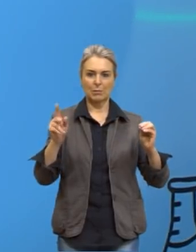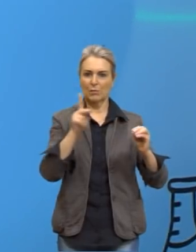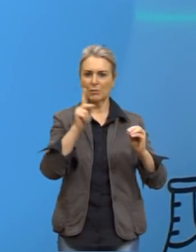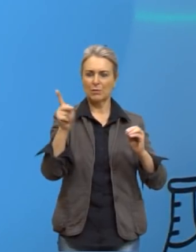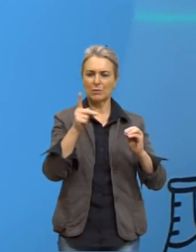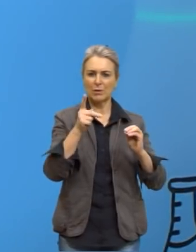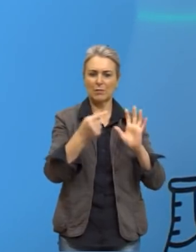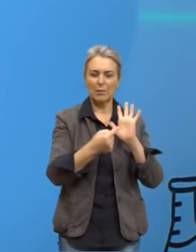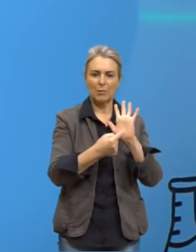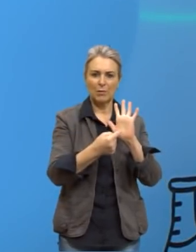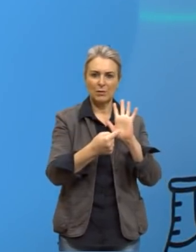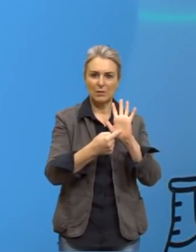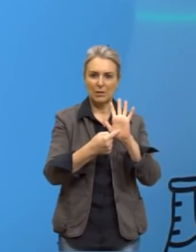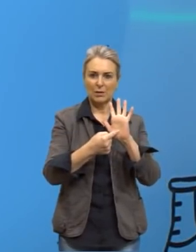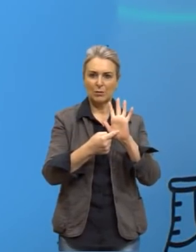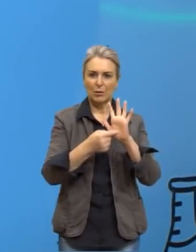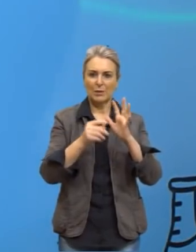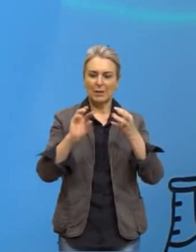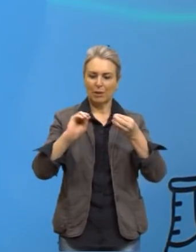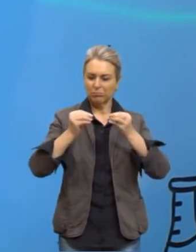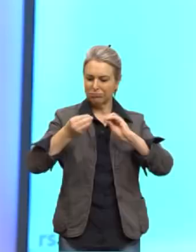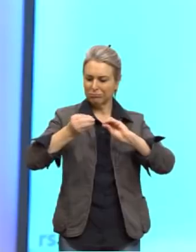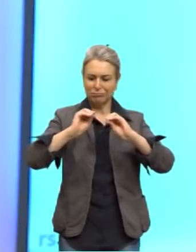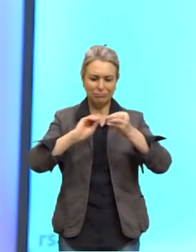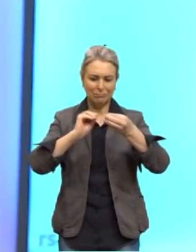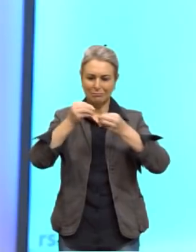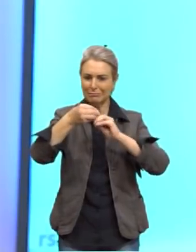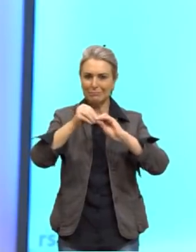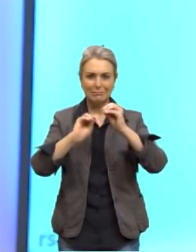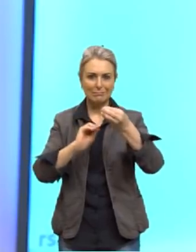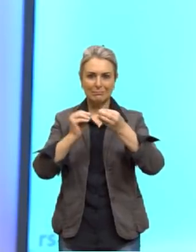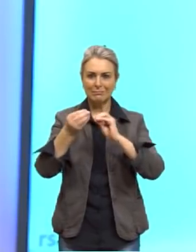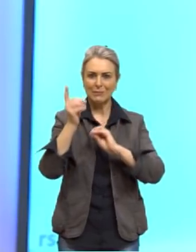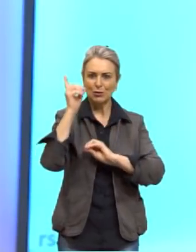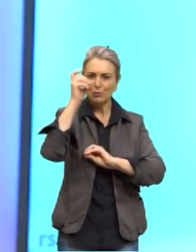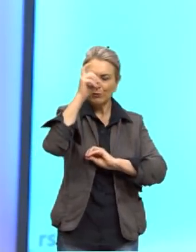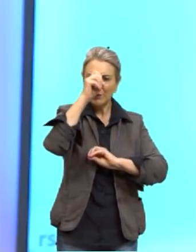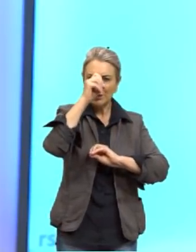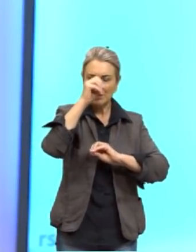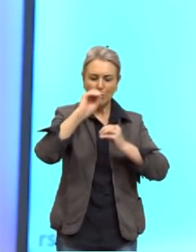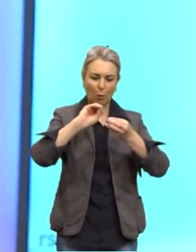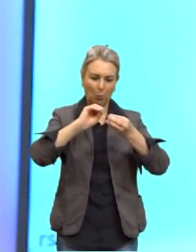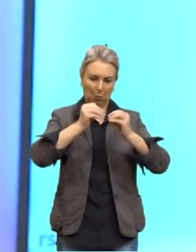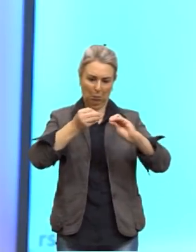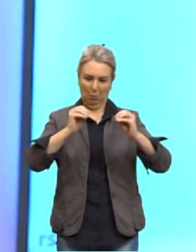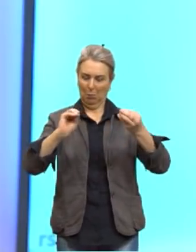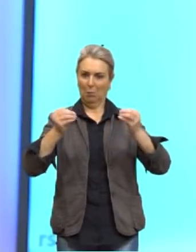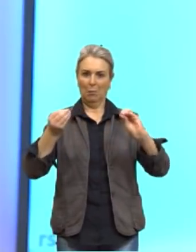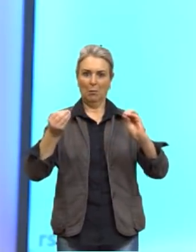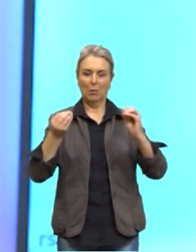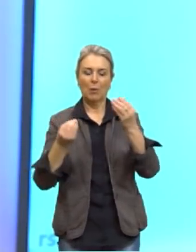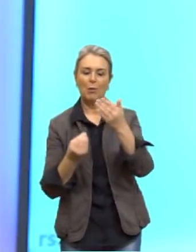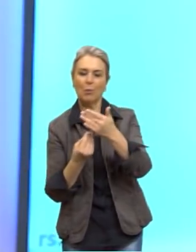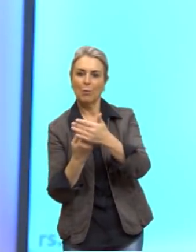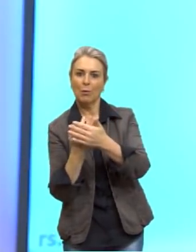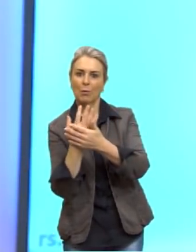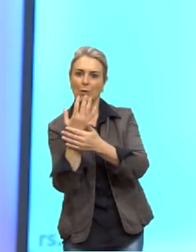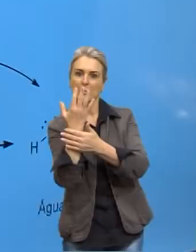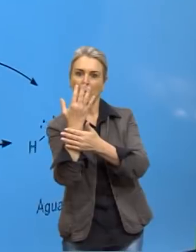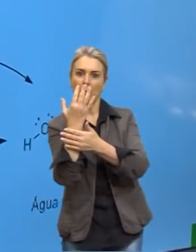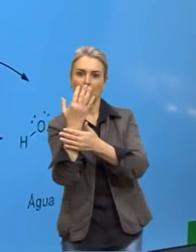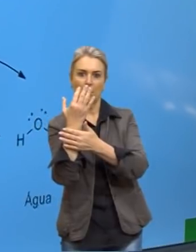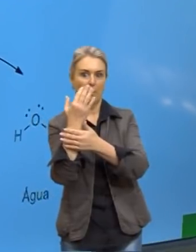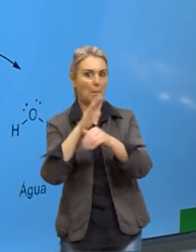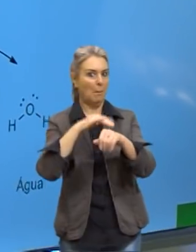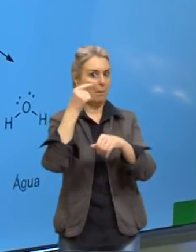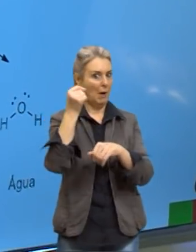dessa interação entre as moléculas se é muito difícil separar o ponto de ebulição vai ser maior ou menor